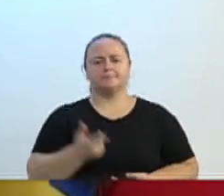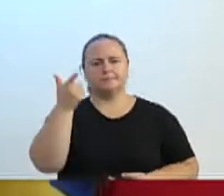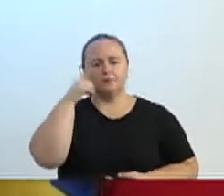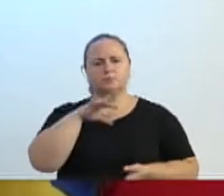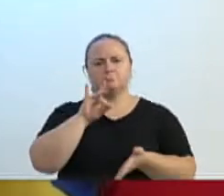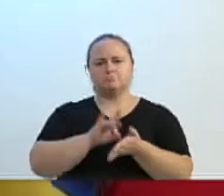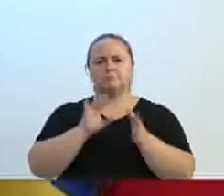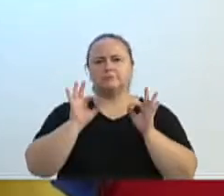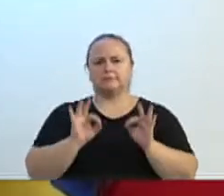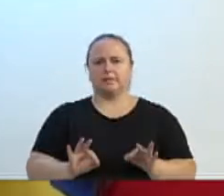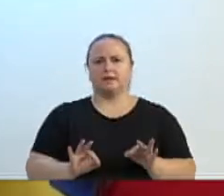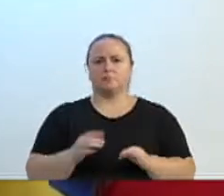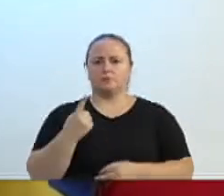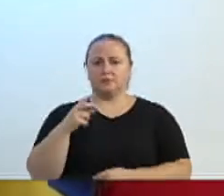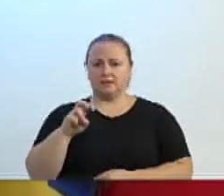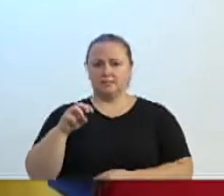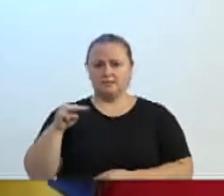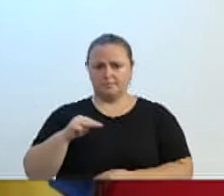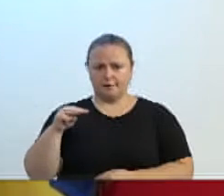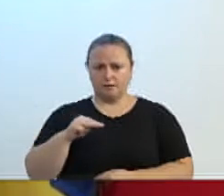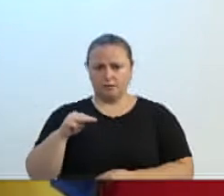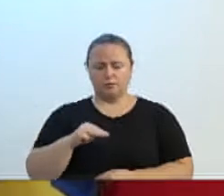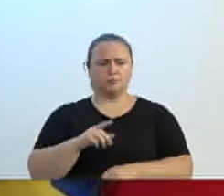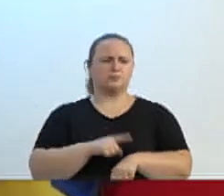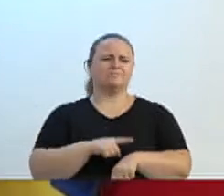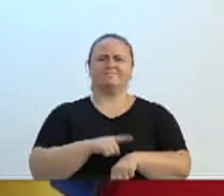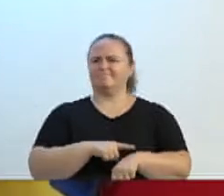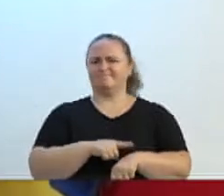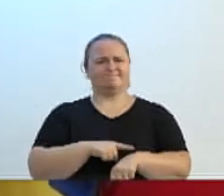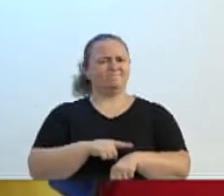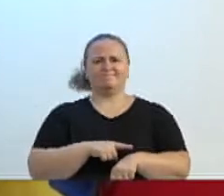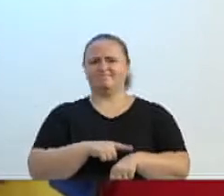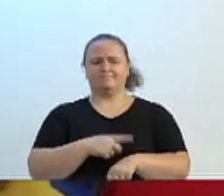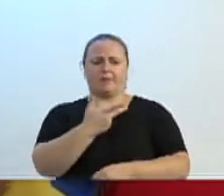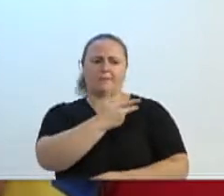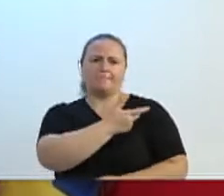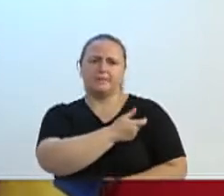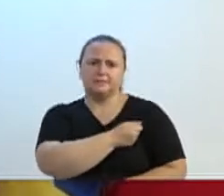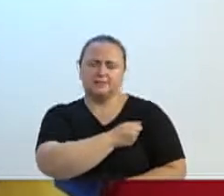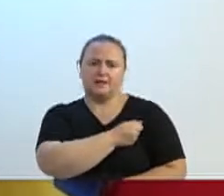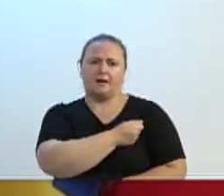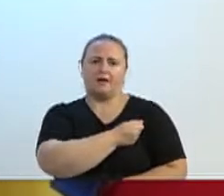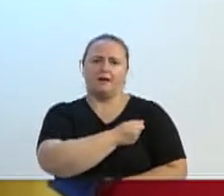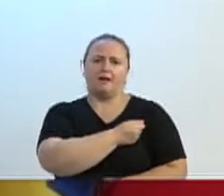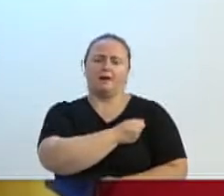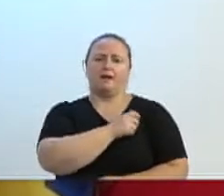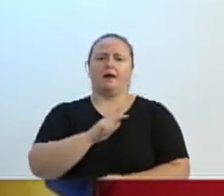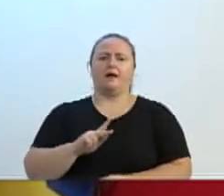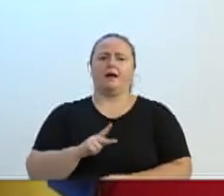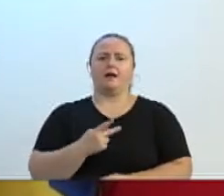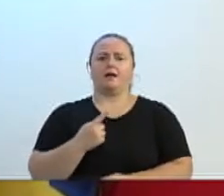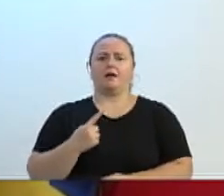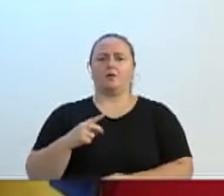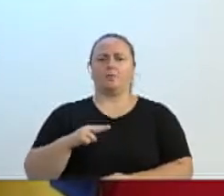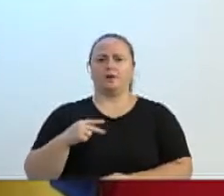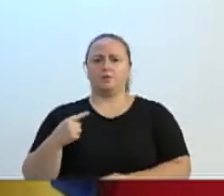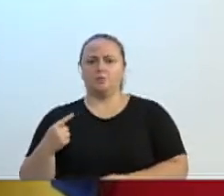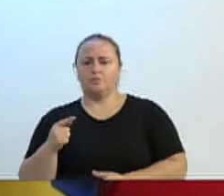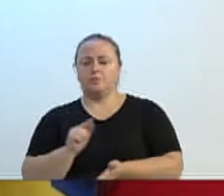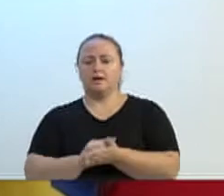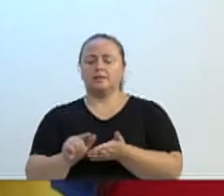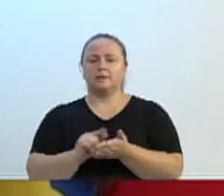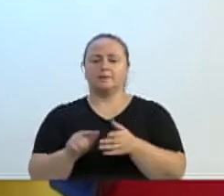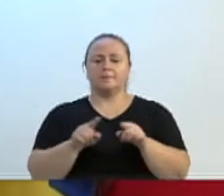criança, 15 minutos não dá tempo para ela vacinar da influenza daquela criança, fazer a higienização da